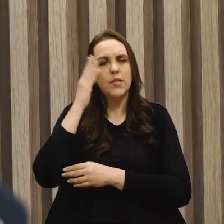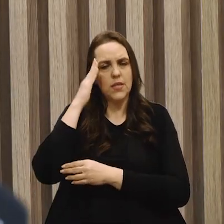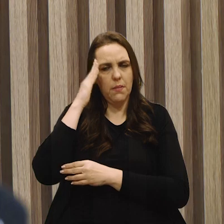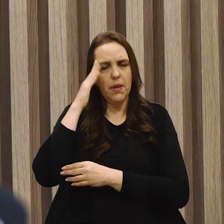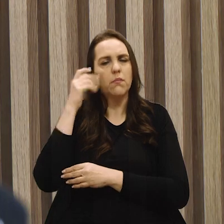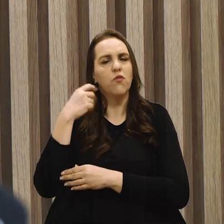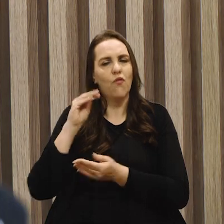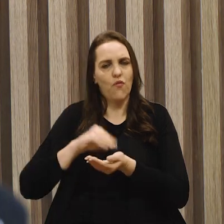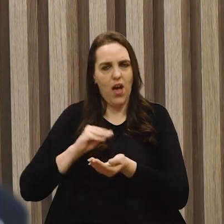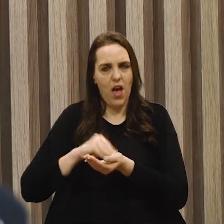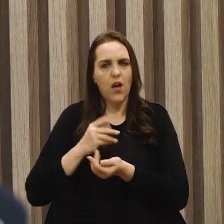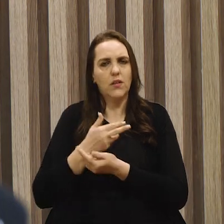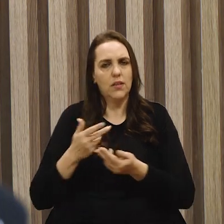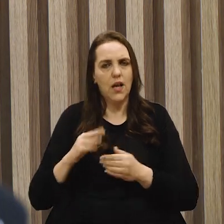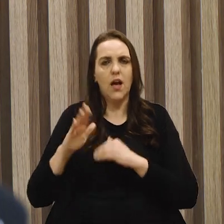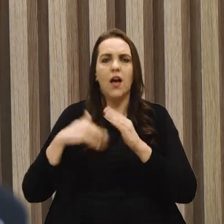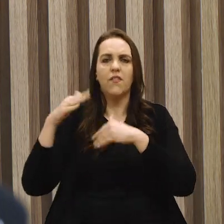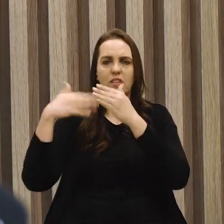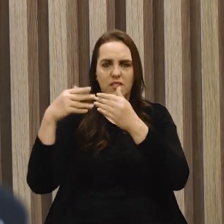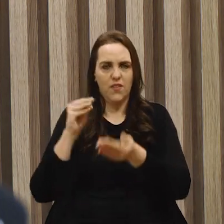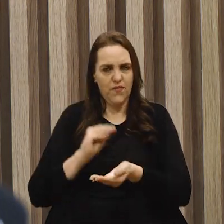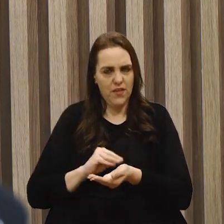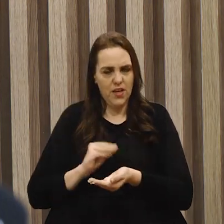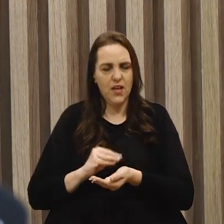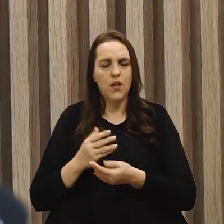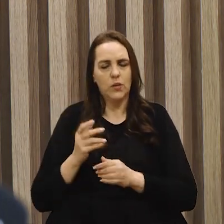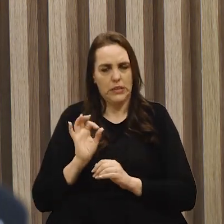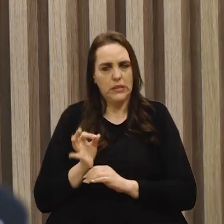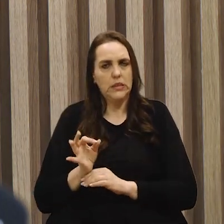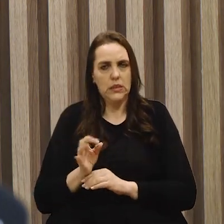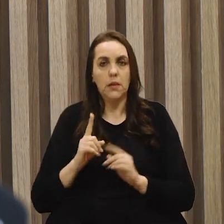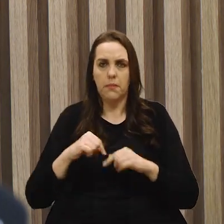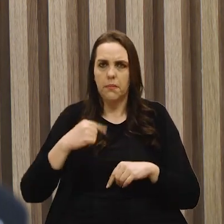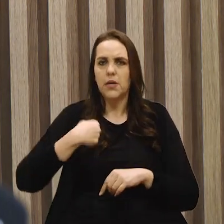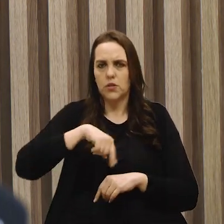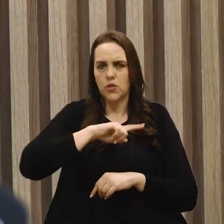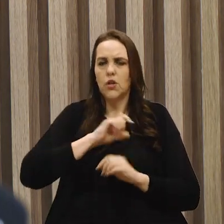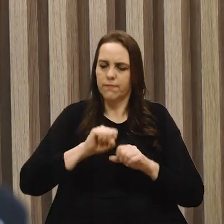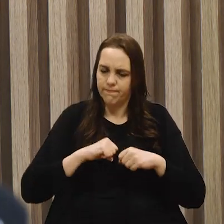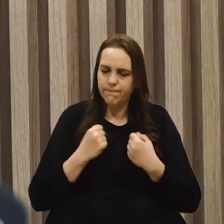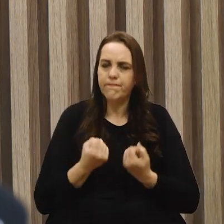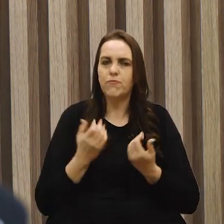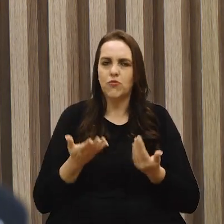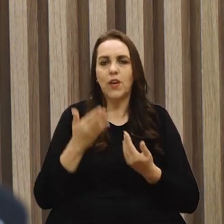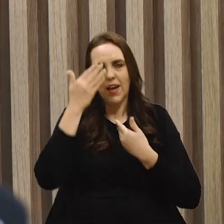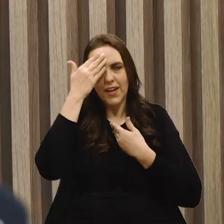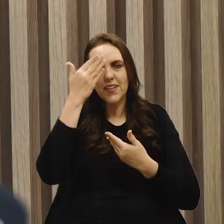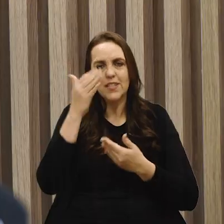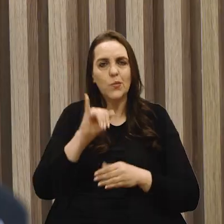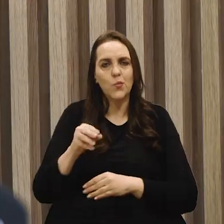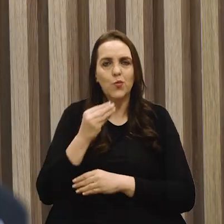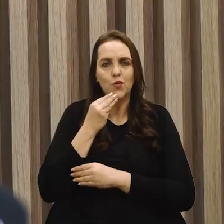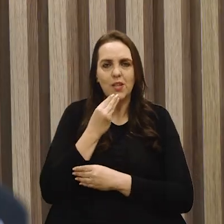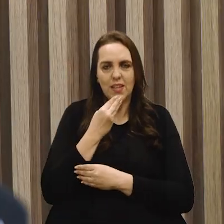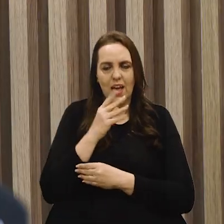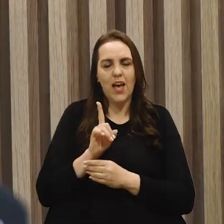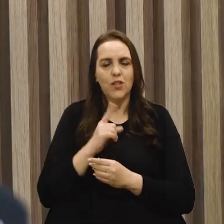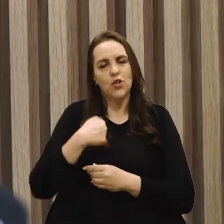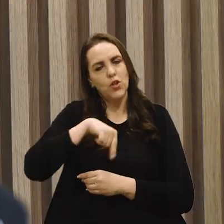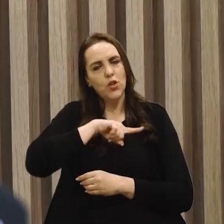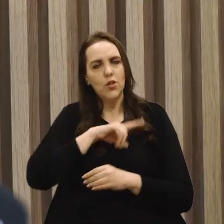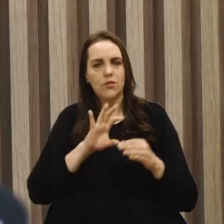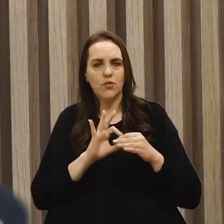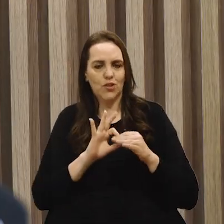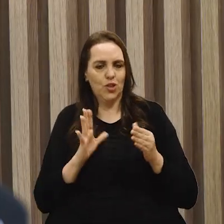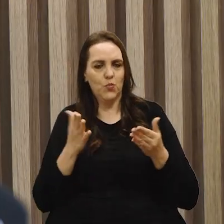A gente sabe que tem muito a que avançar, mas muito que a gente já vem fazendo. Então, agradecer muito esse espaço e nos